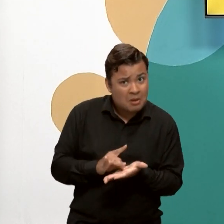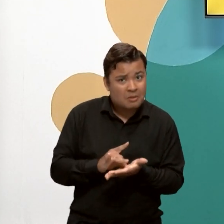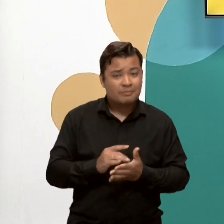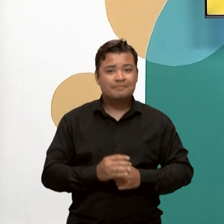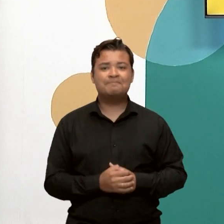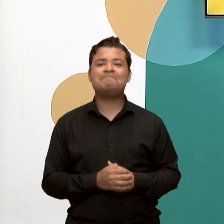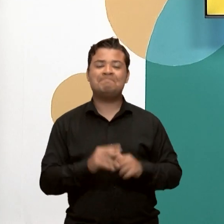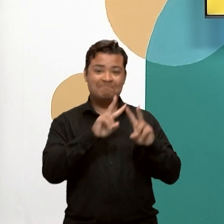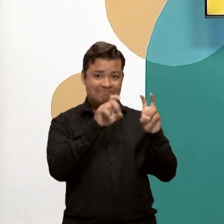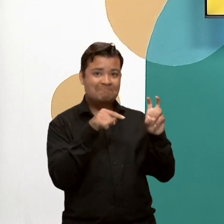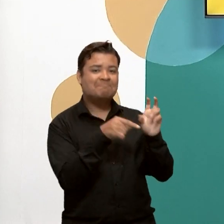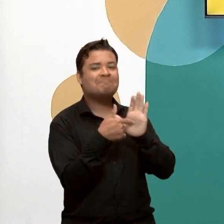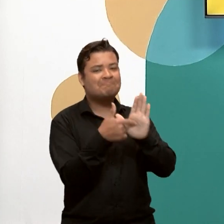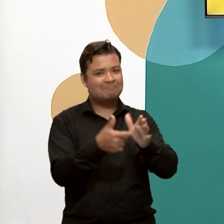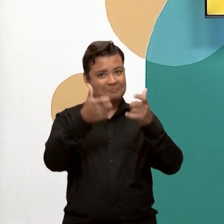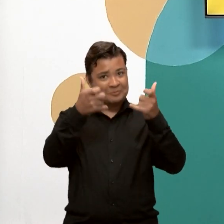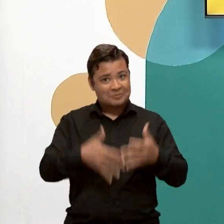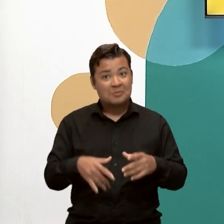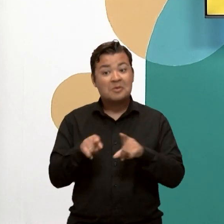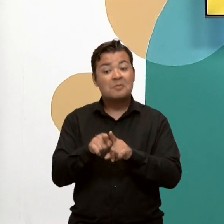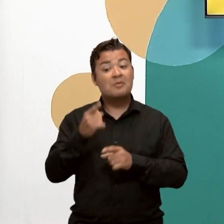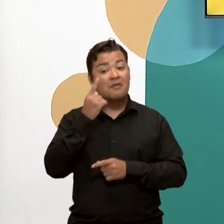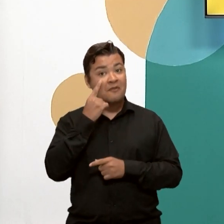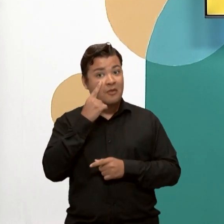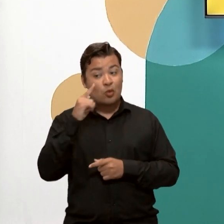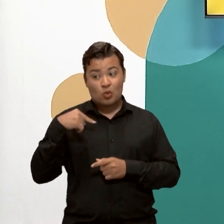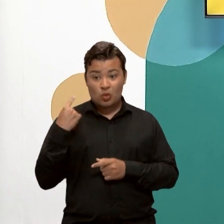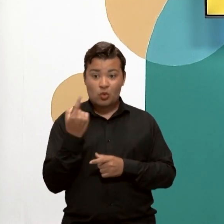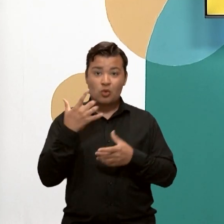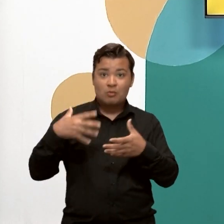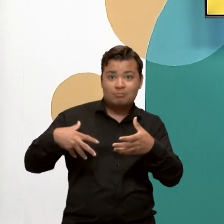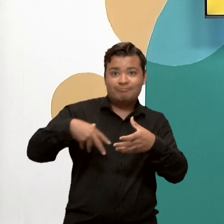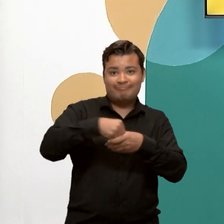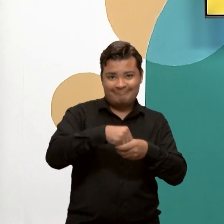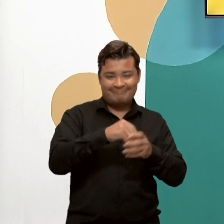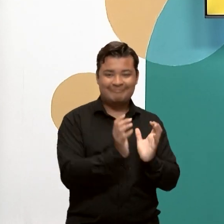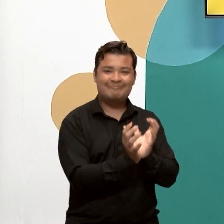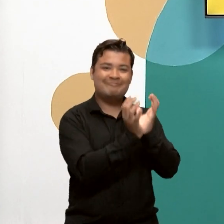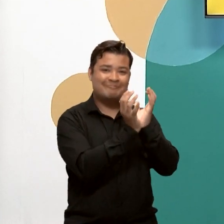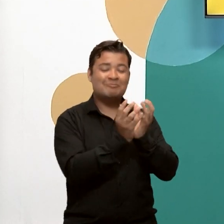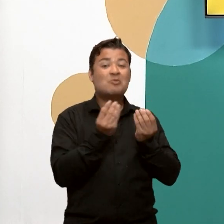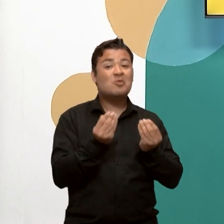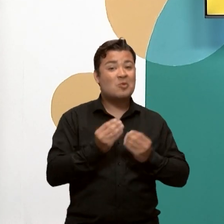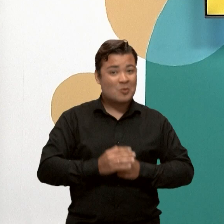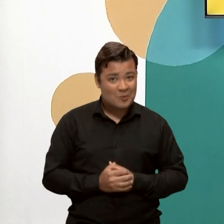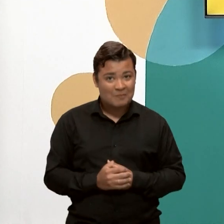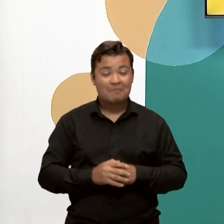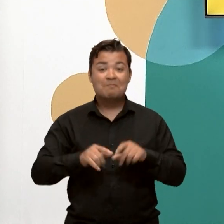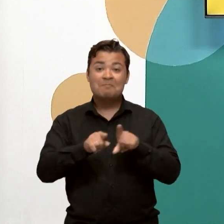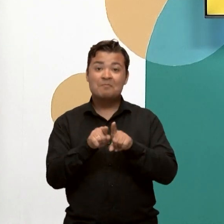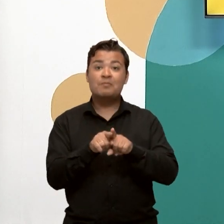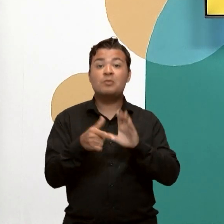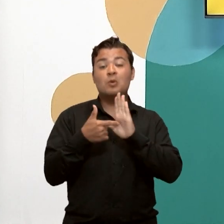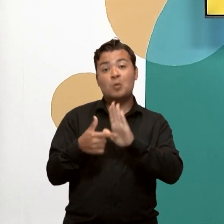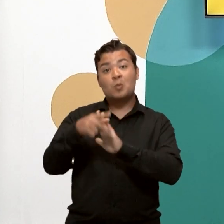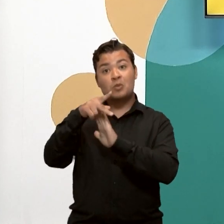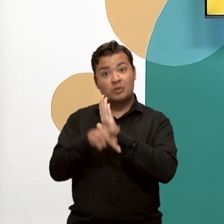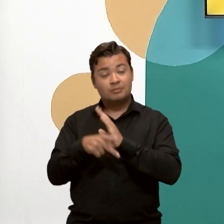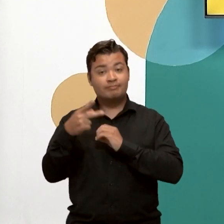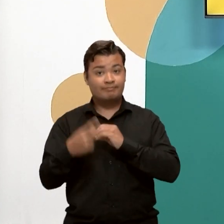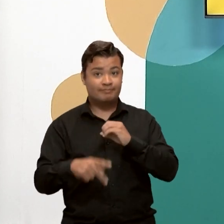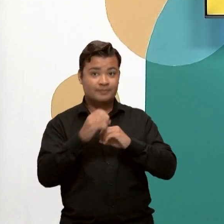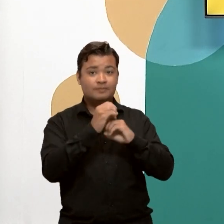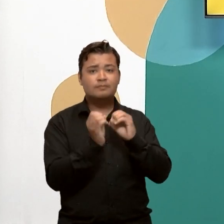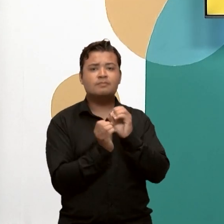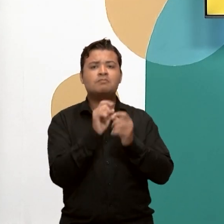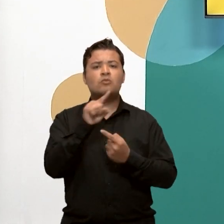sobre isso e ver o quanto estamos envolvidos com a Copa. Vamos conhecer ainda projetos da UFG que